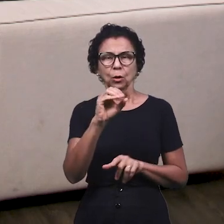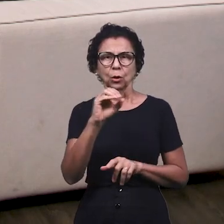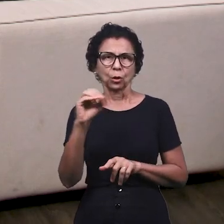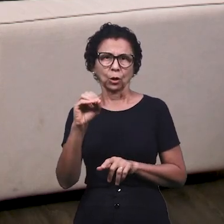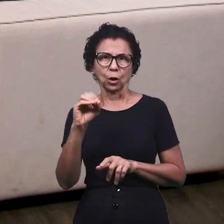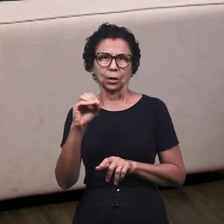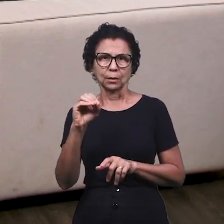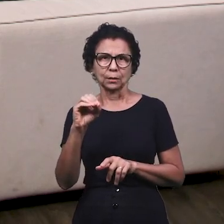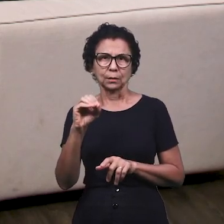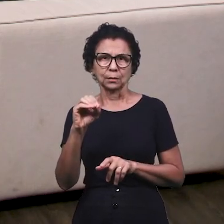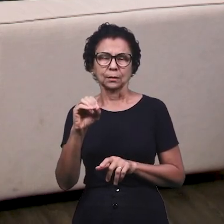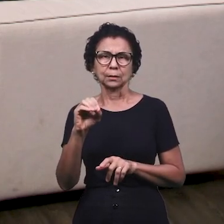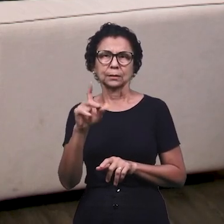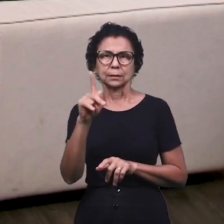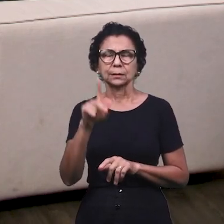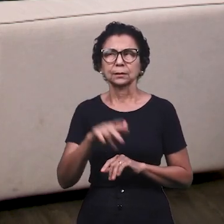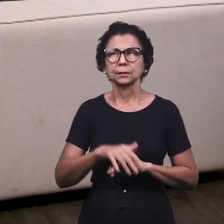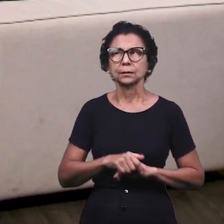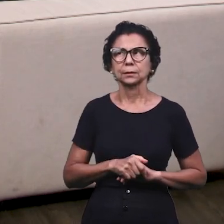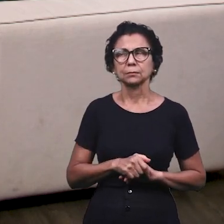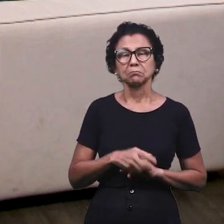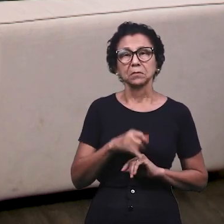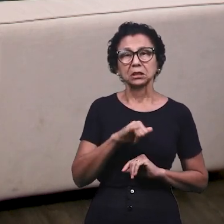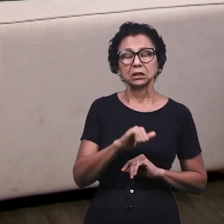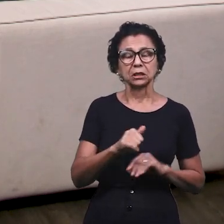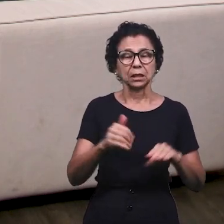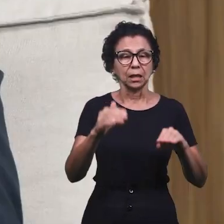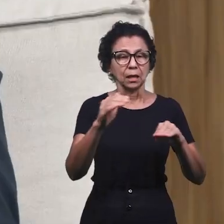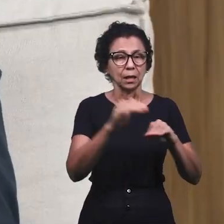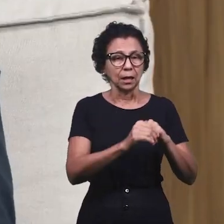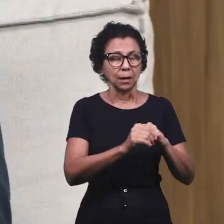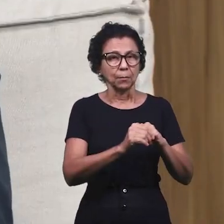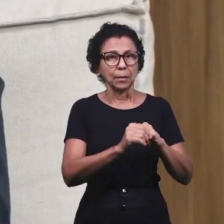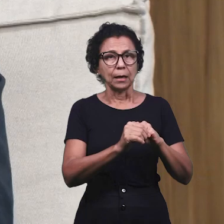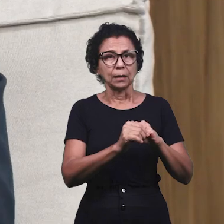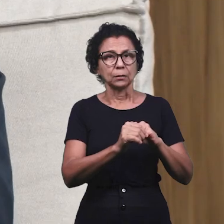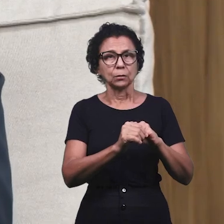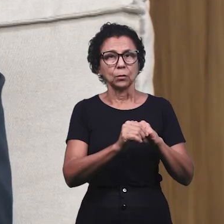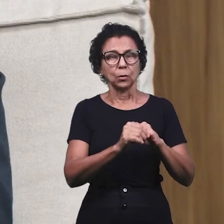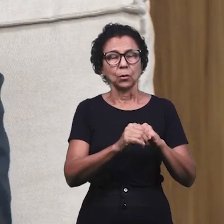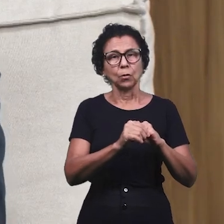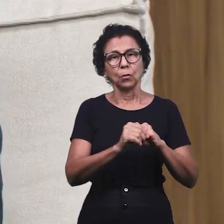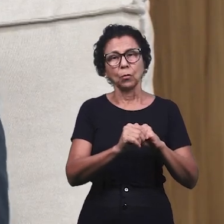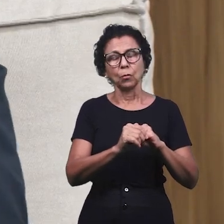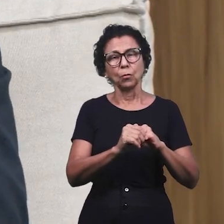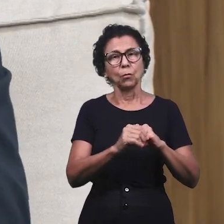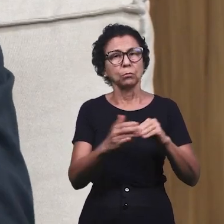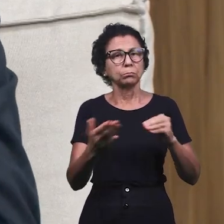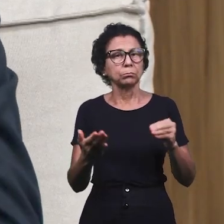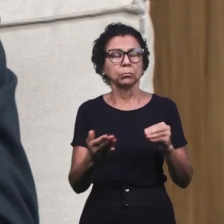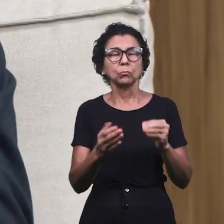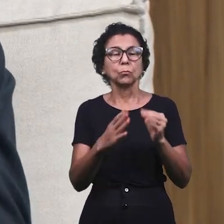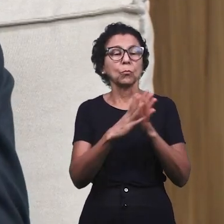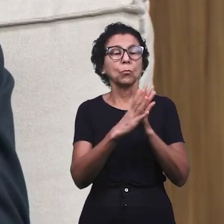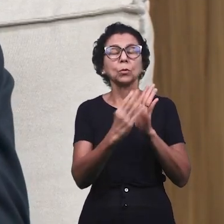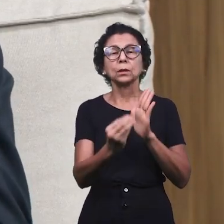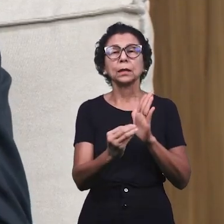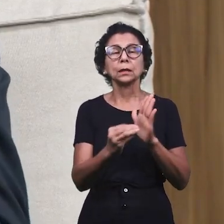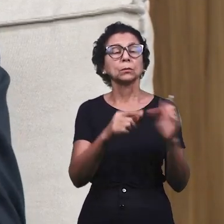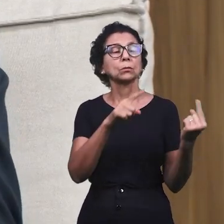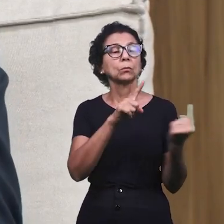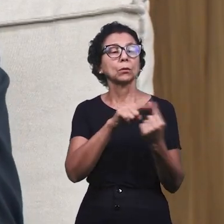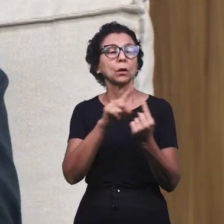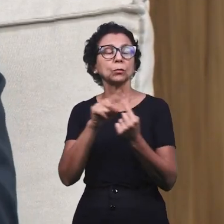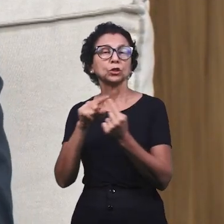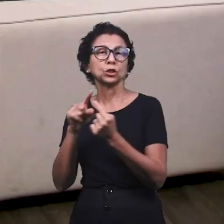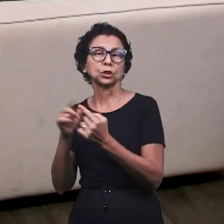né? Então, você tem assim, muitos casos que... Lógico que quem está importando, quando é um caso